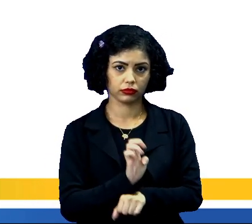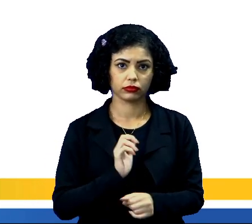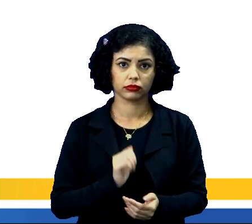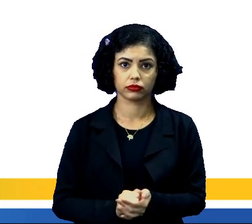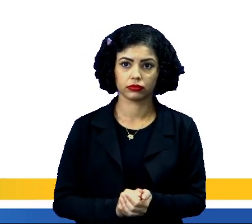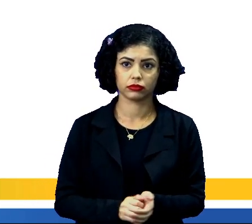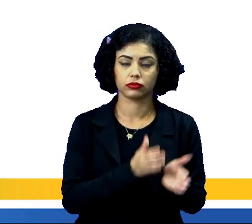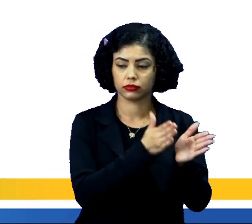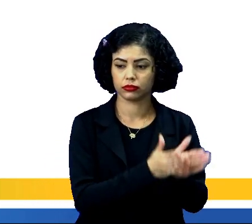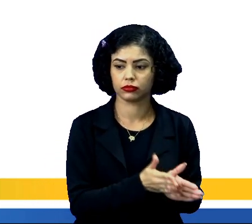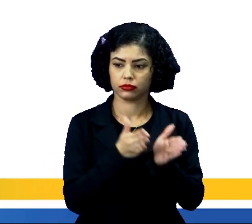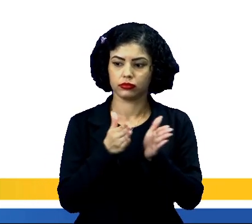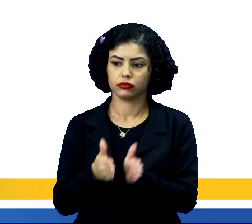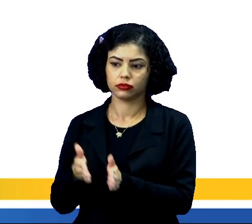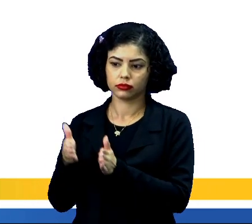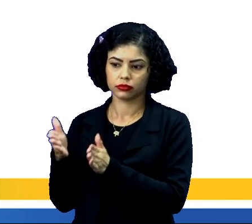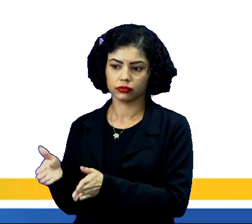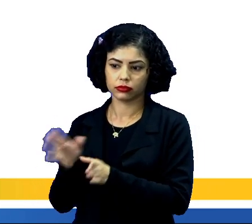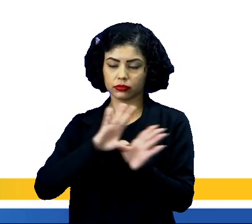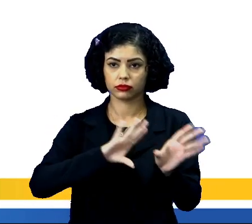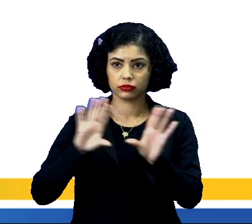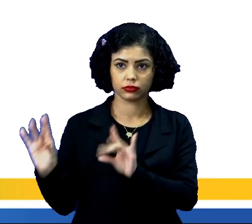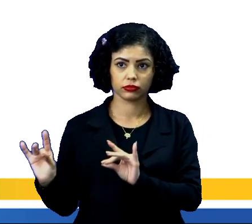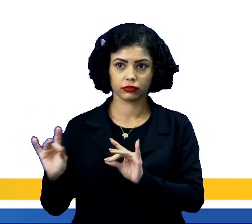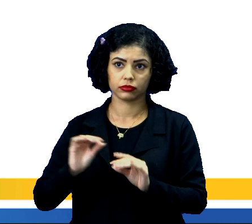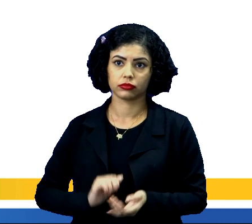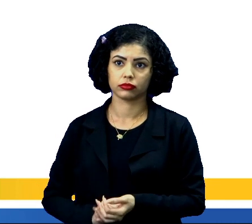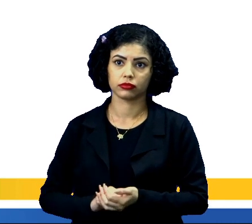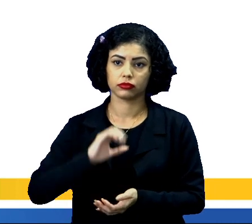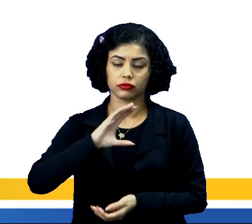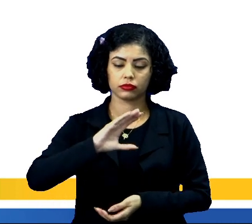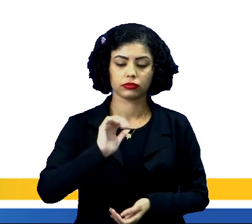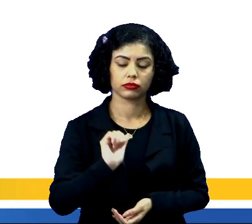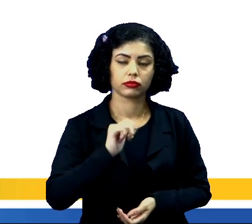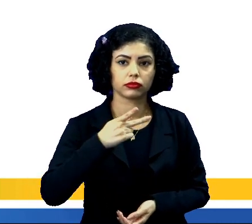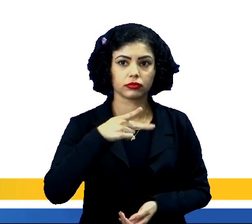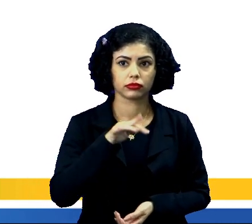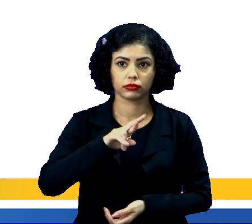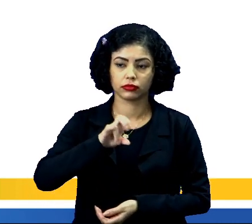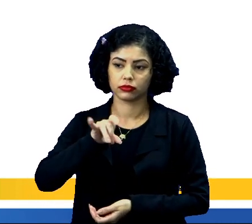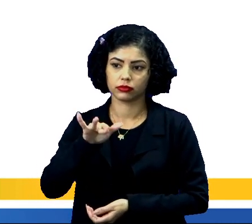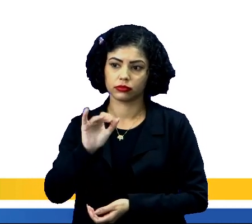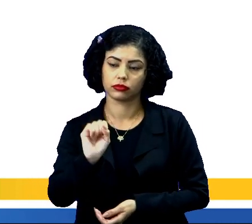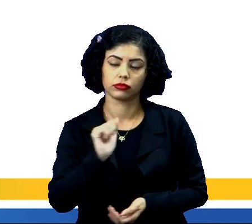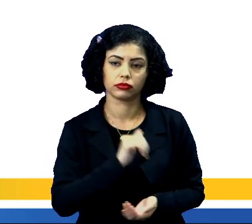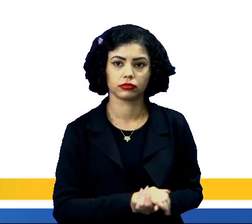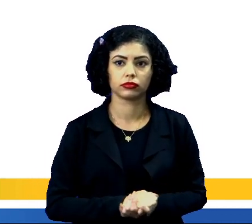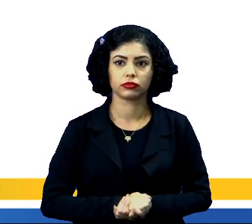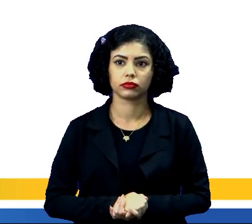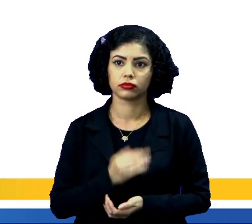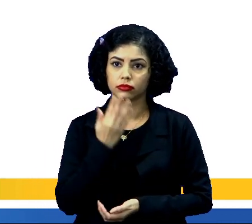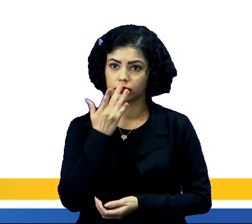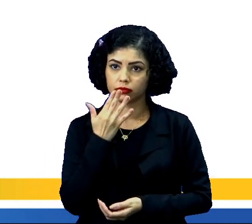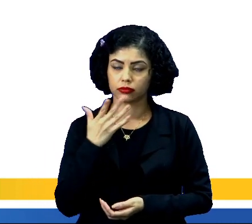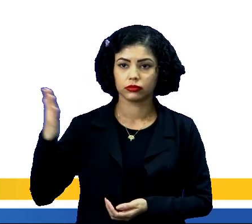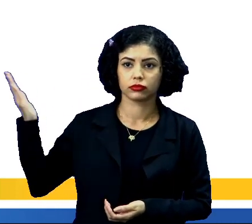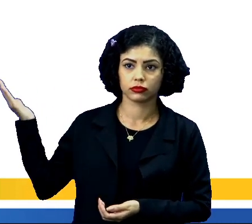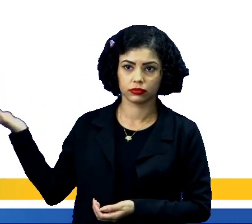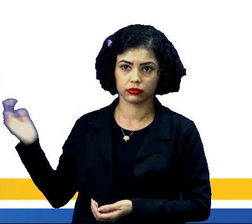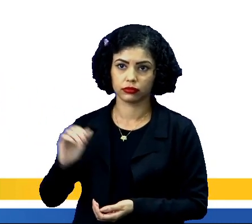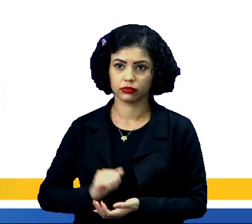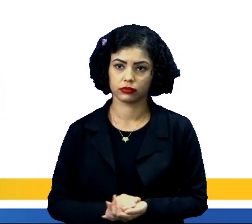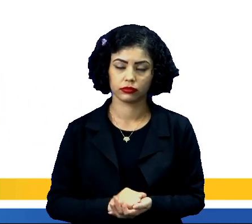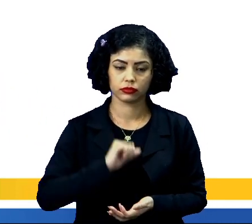eram passadas aí, né, através das capitanias hereditárias. Observe no mapazinho ao lado, mais colorido, né? A gente